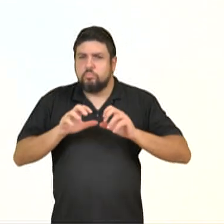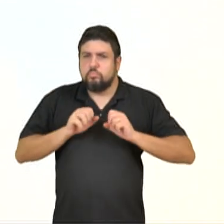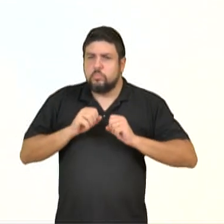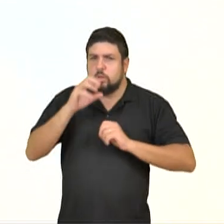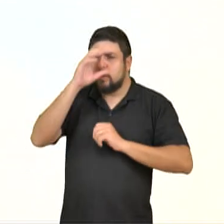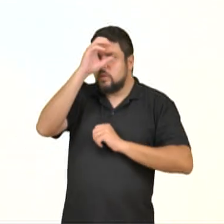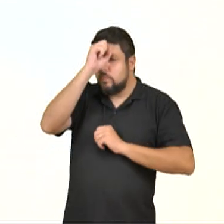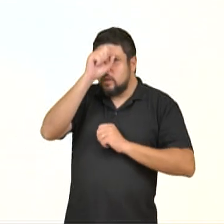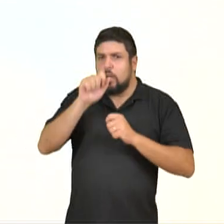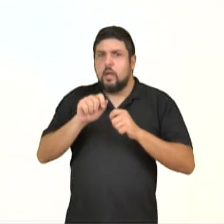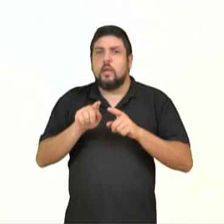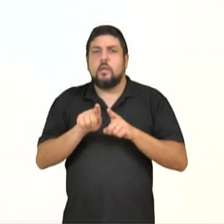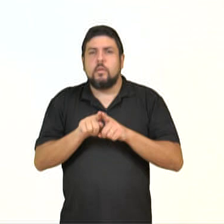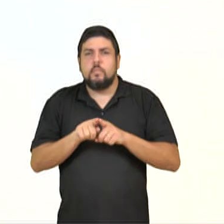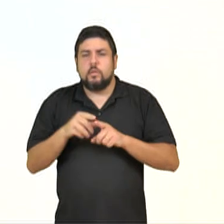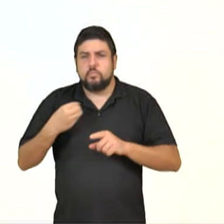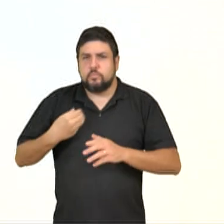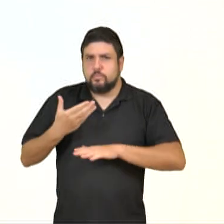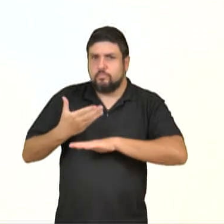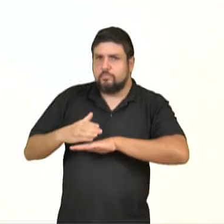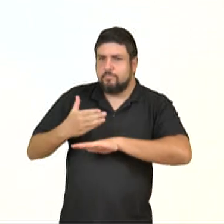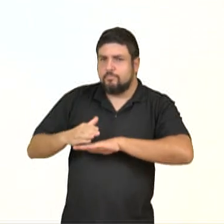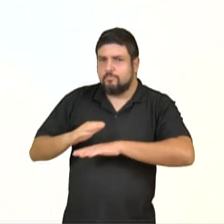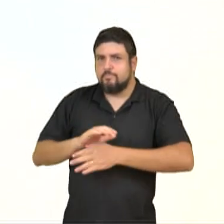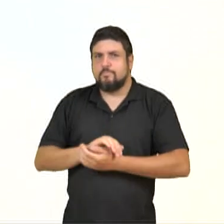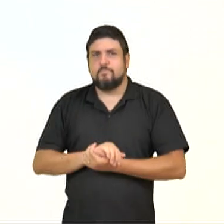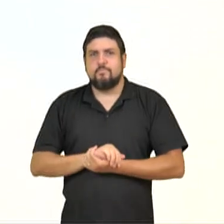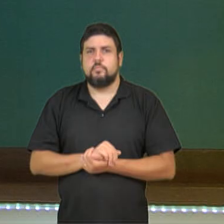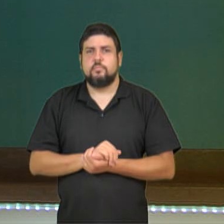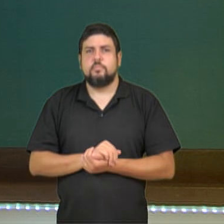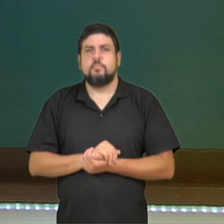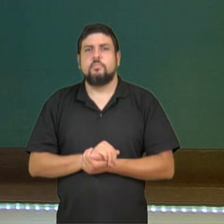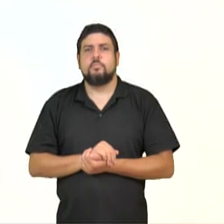aprendizagem com a vivência da prática.